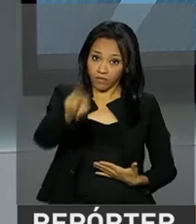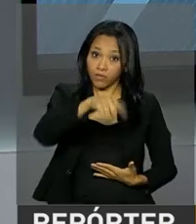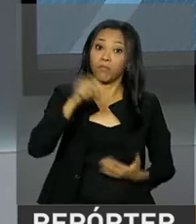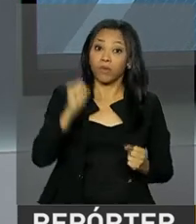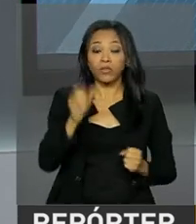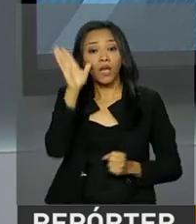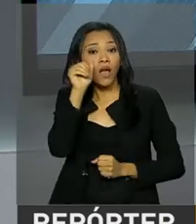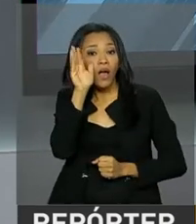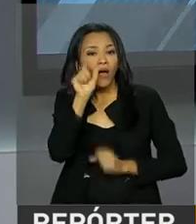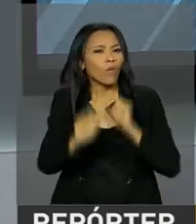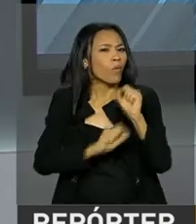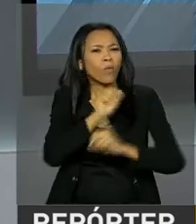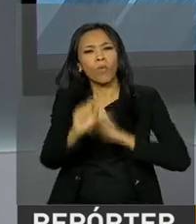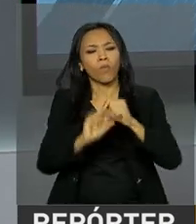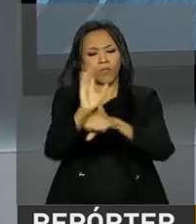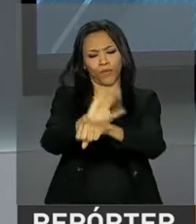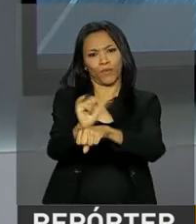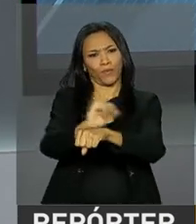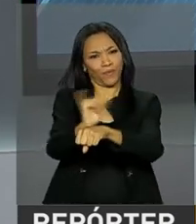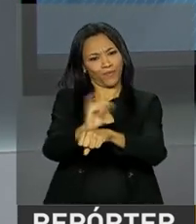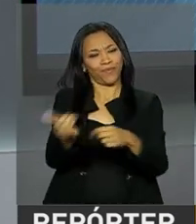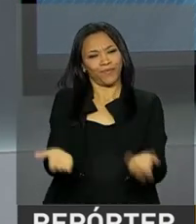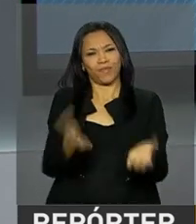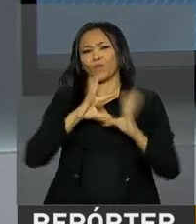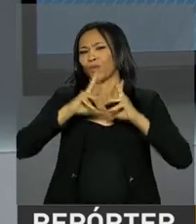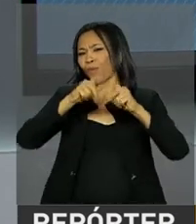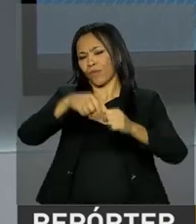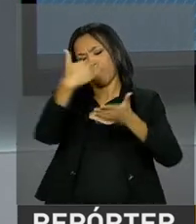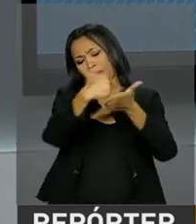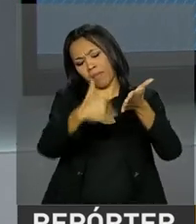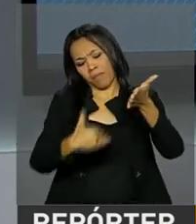nossas reportagens no YouTube. Toda a